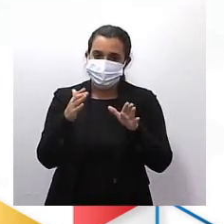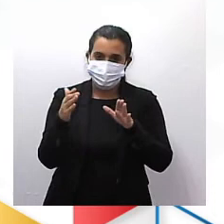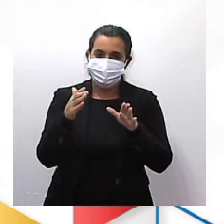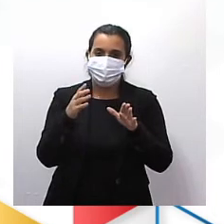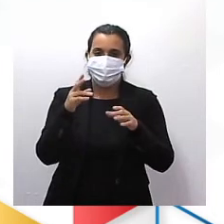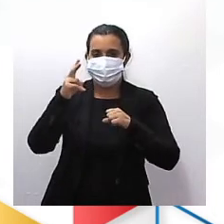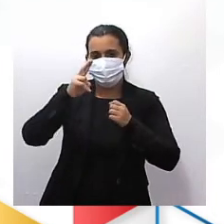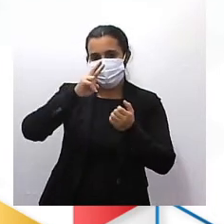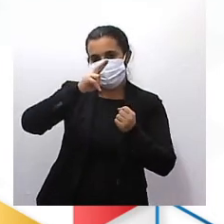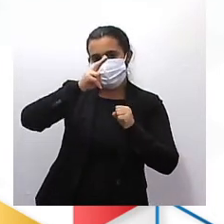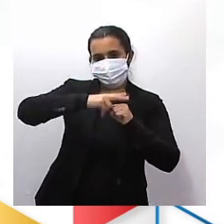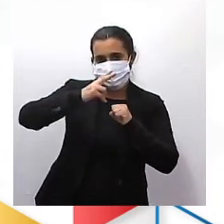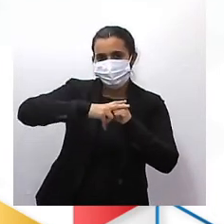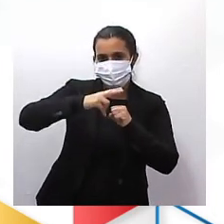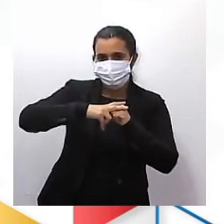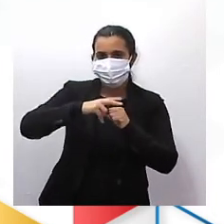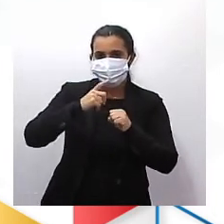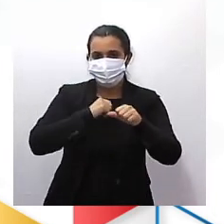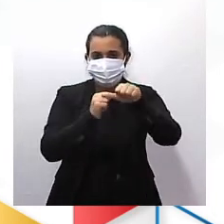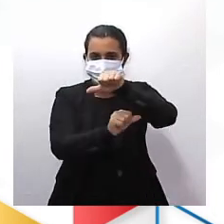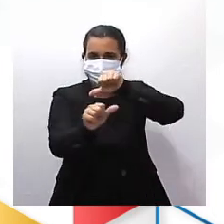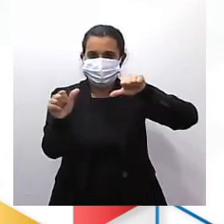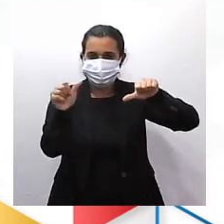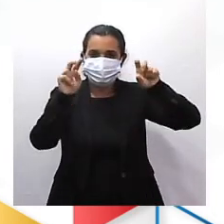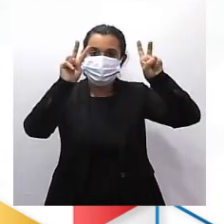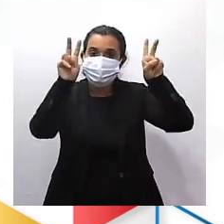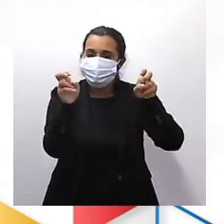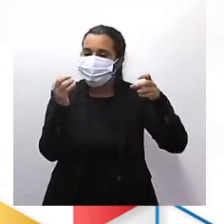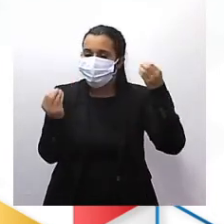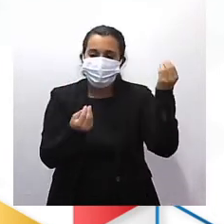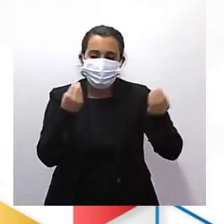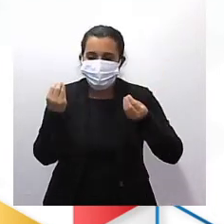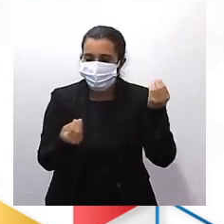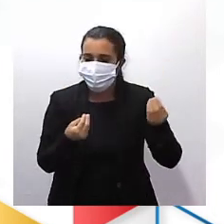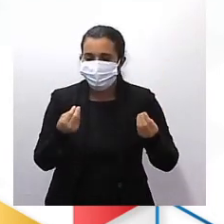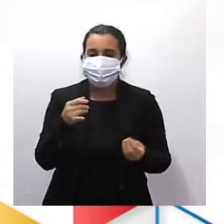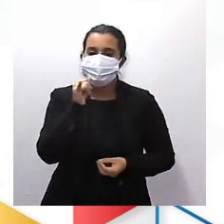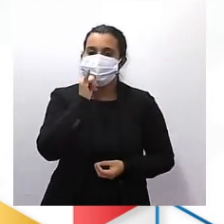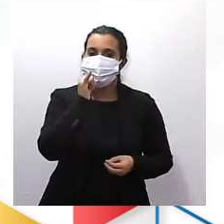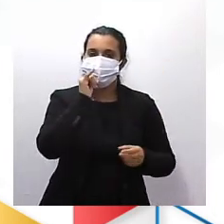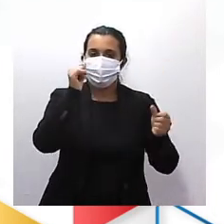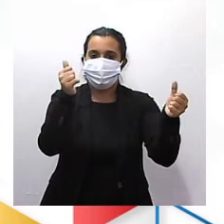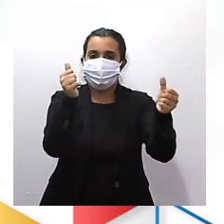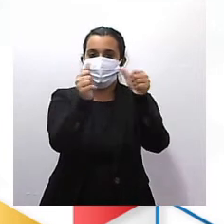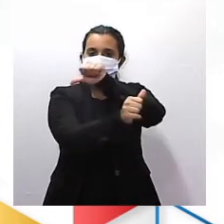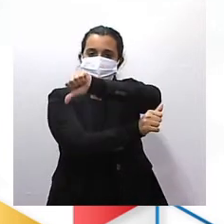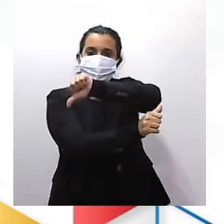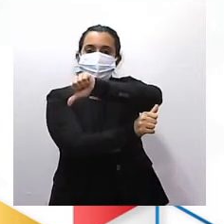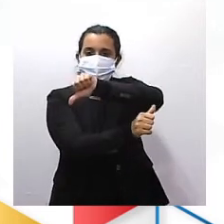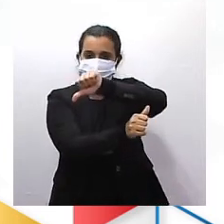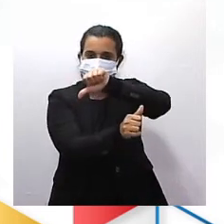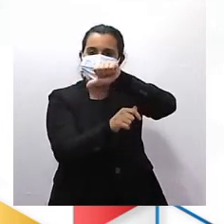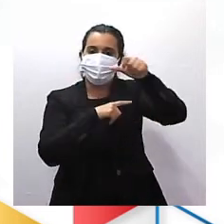gente inverte a ordem do termo, ou seja, eles passam à frente do pronome pessoal, só por